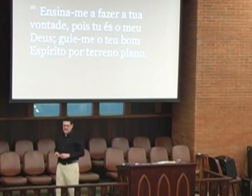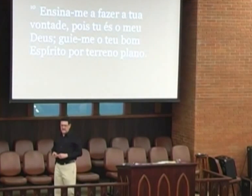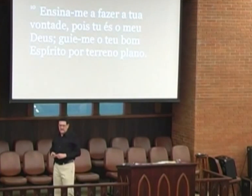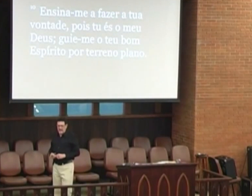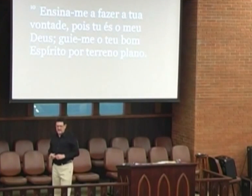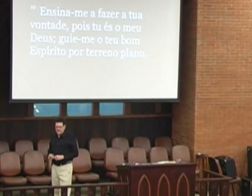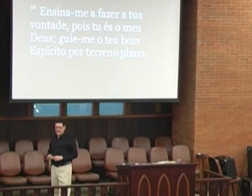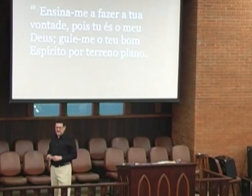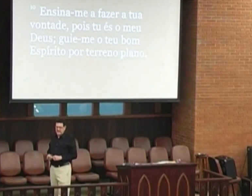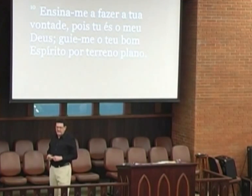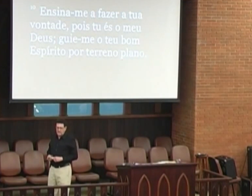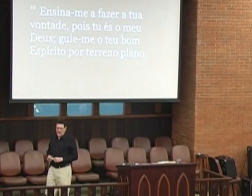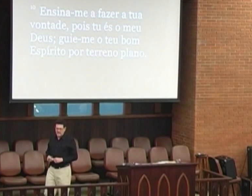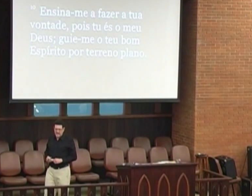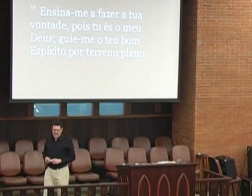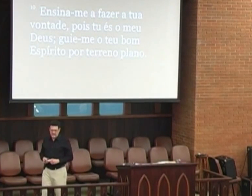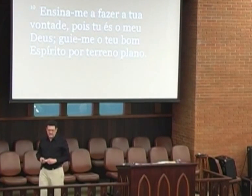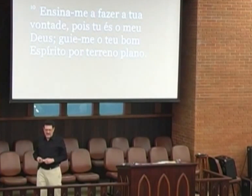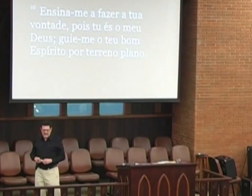A